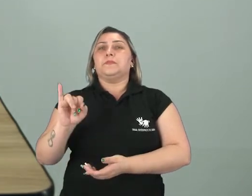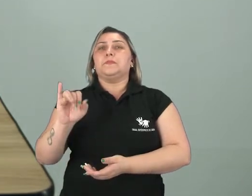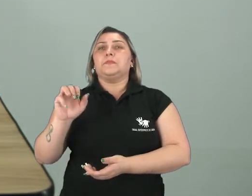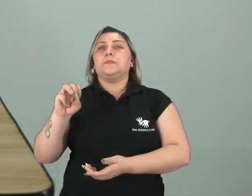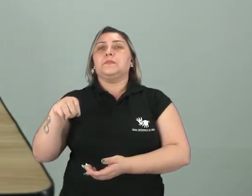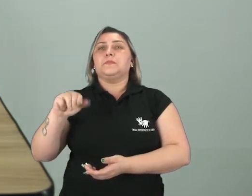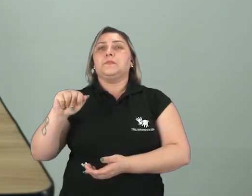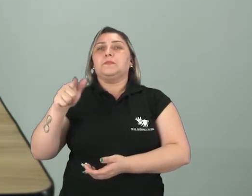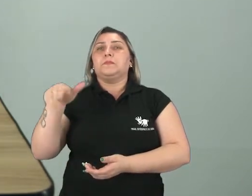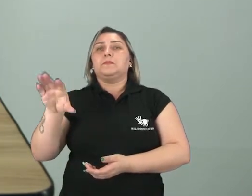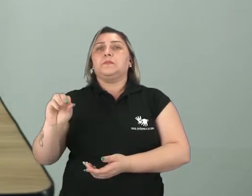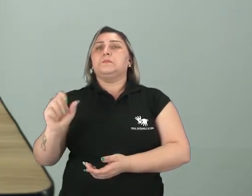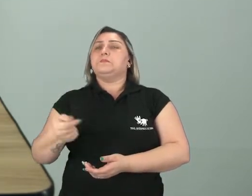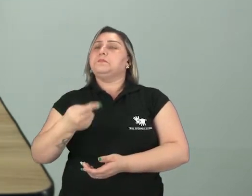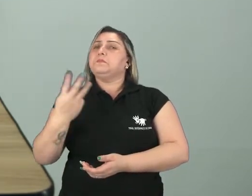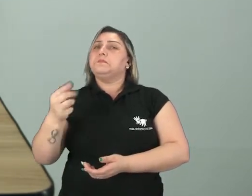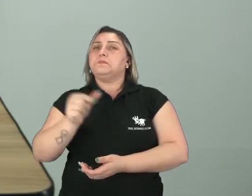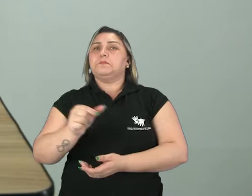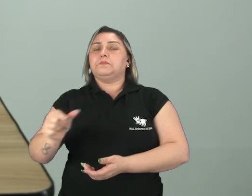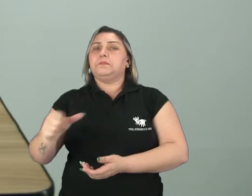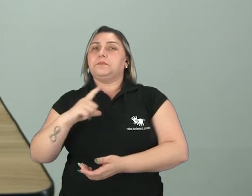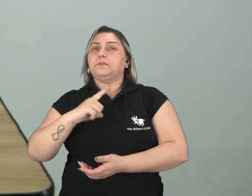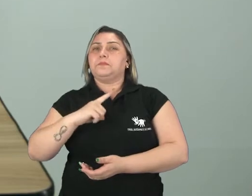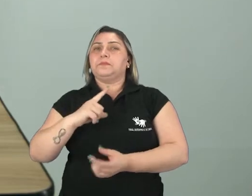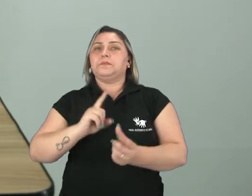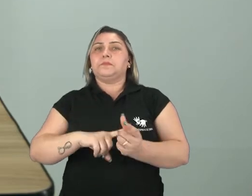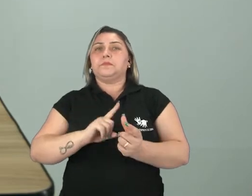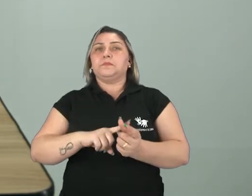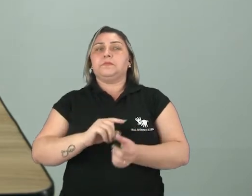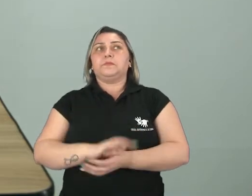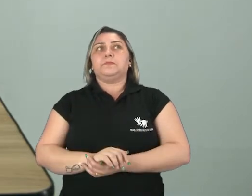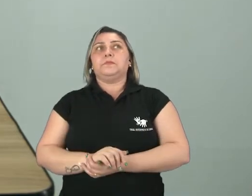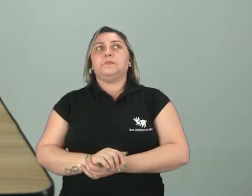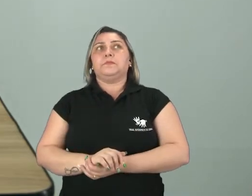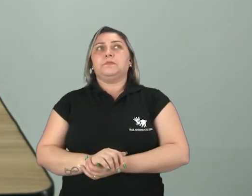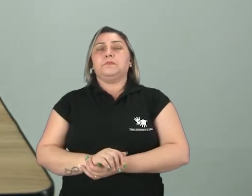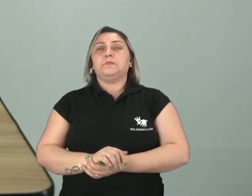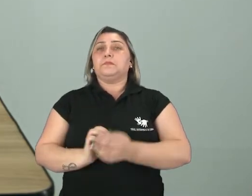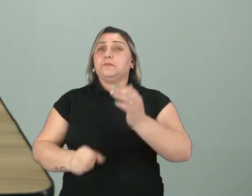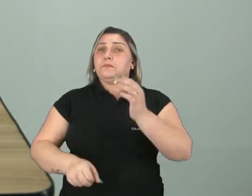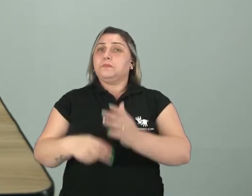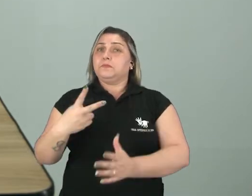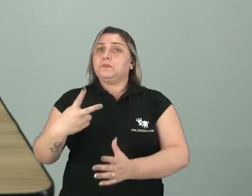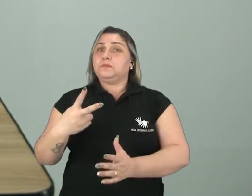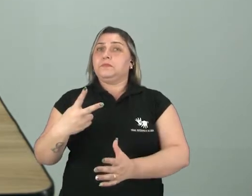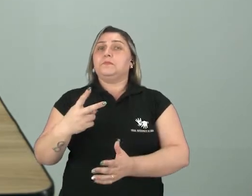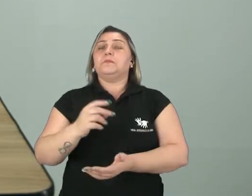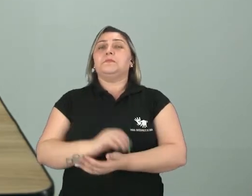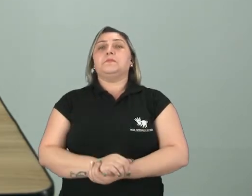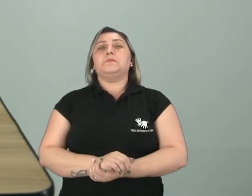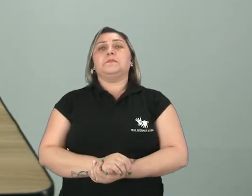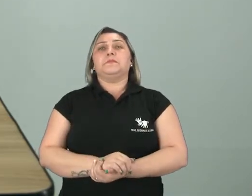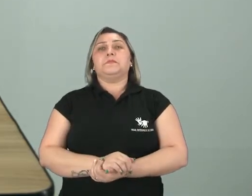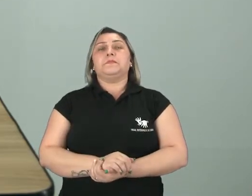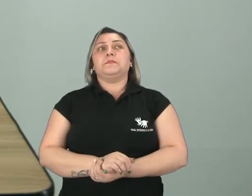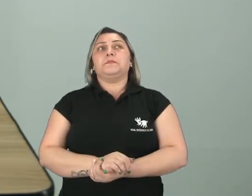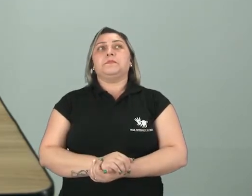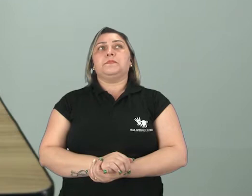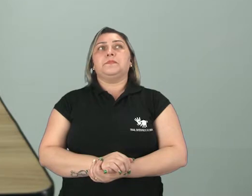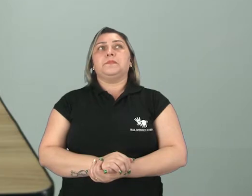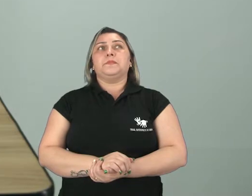limão quantos sons tem a palavra limão Limão dois